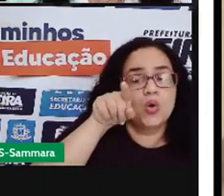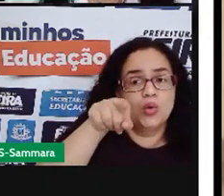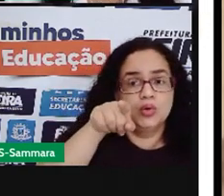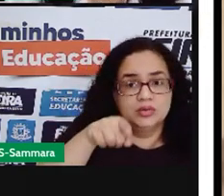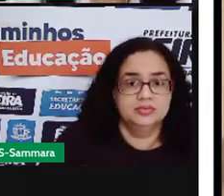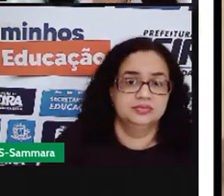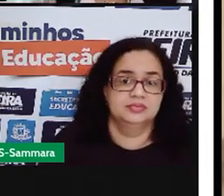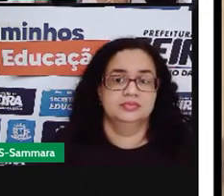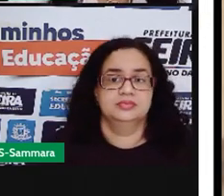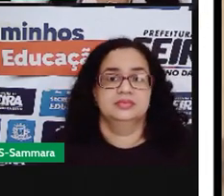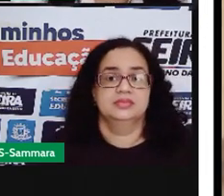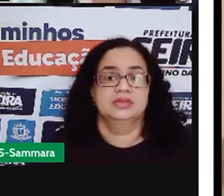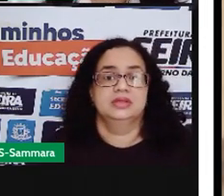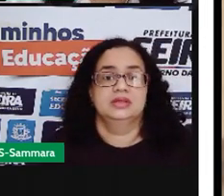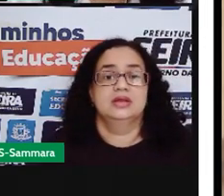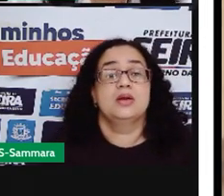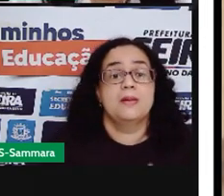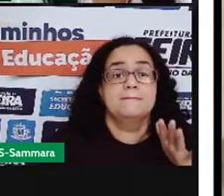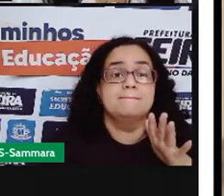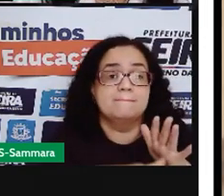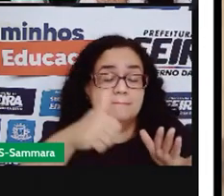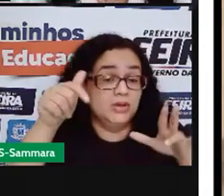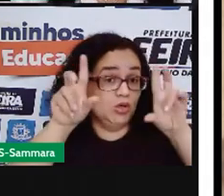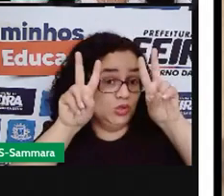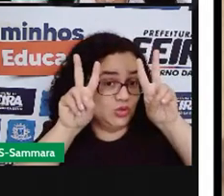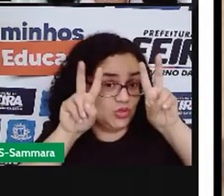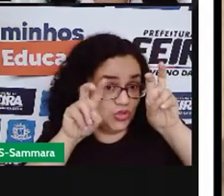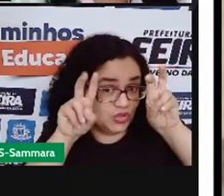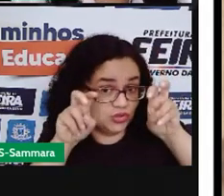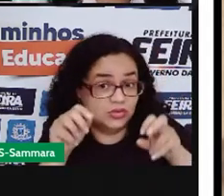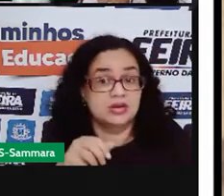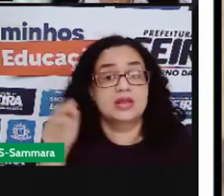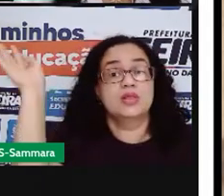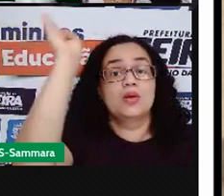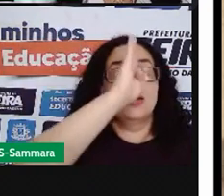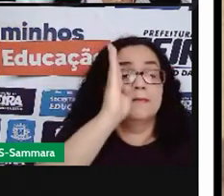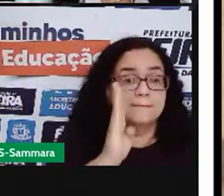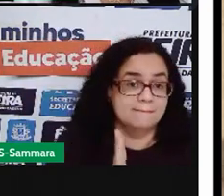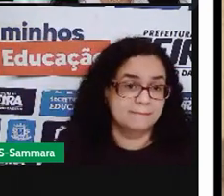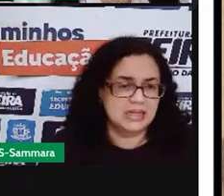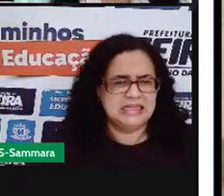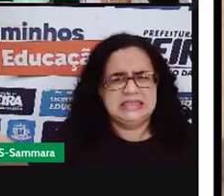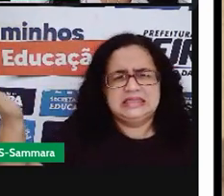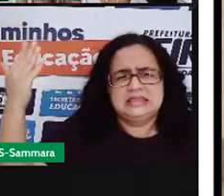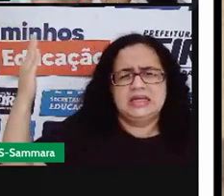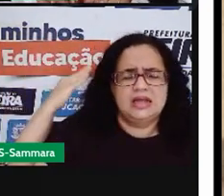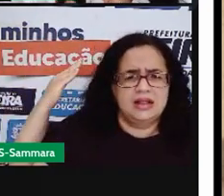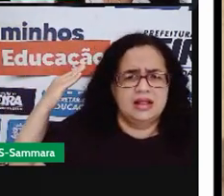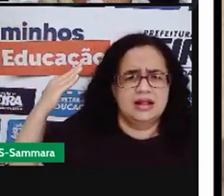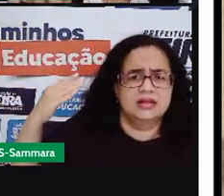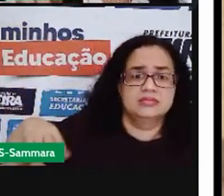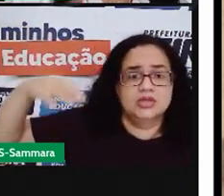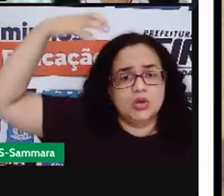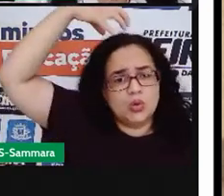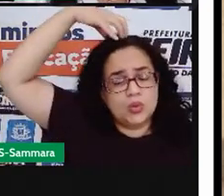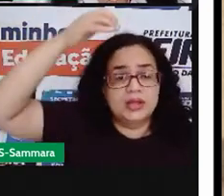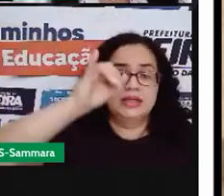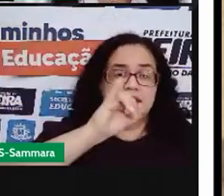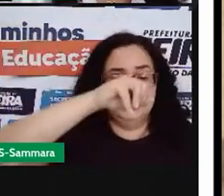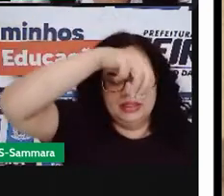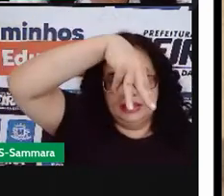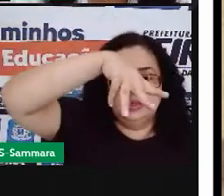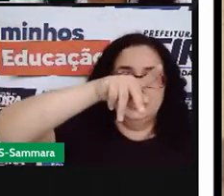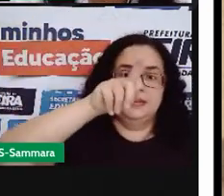gente, aqui foi o primeiro título de eleitor do Brasil, na época do Império, ó, Império do